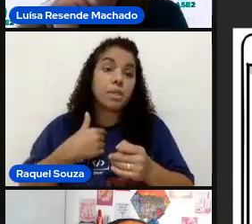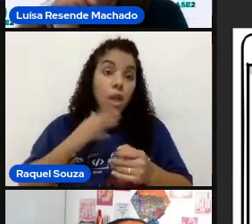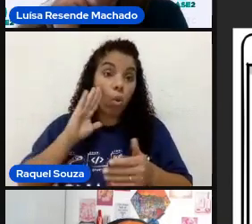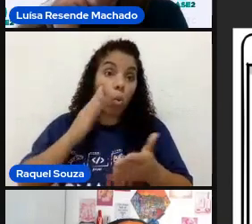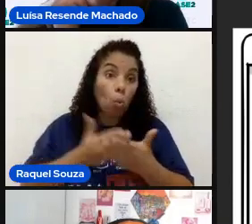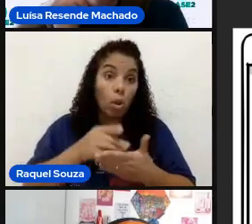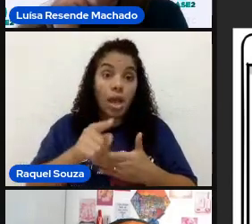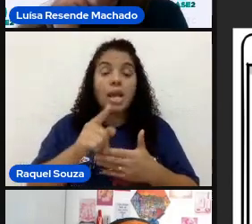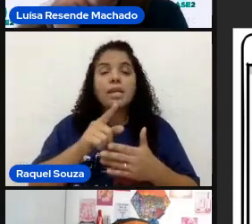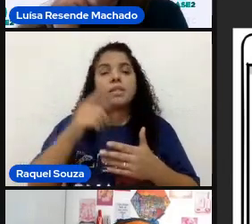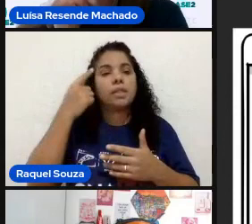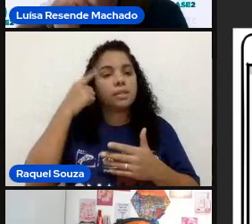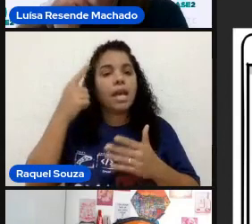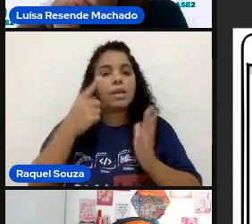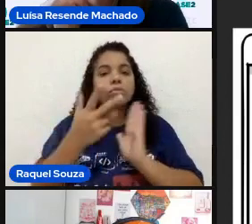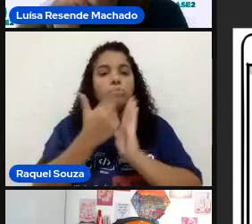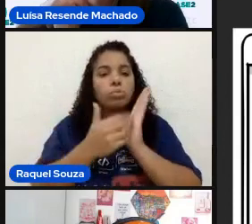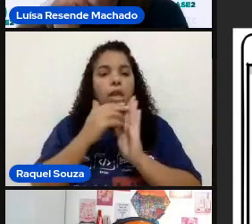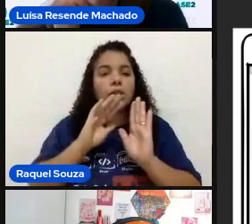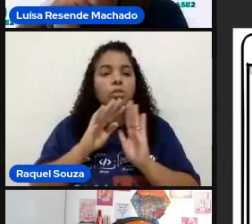do Design Thinking, é focar no simples.